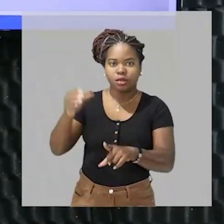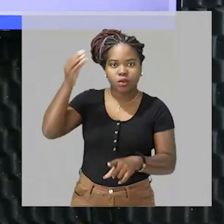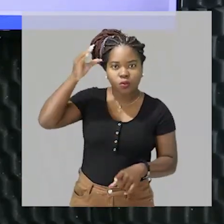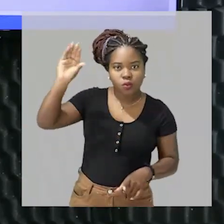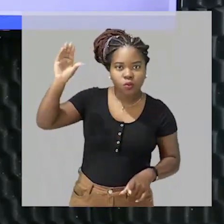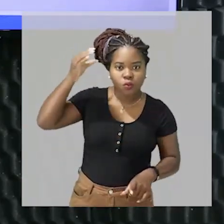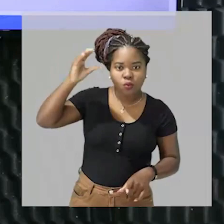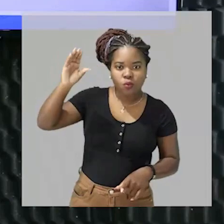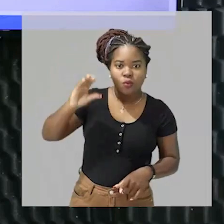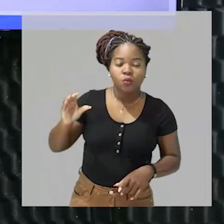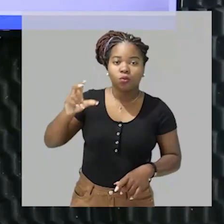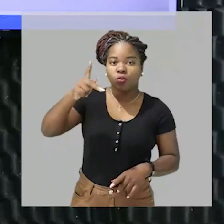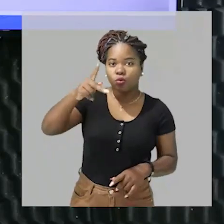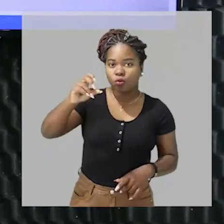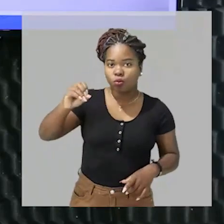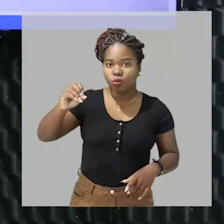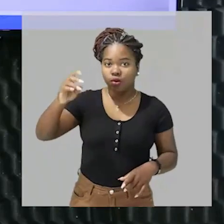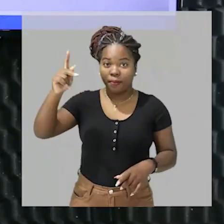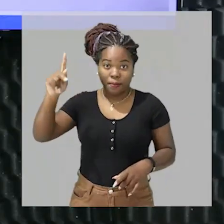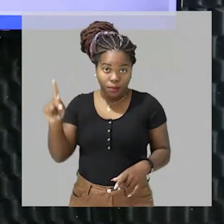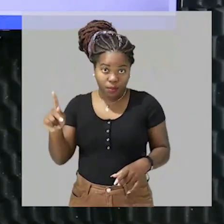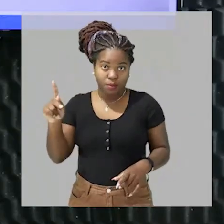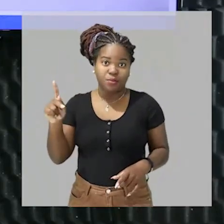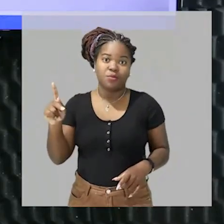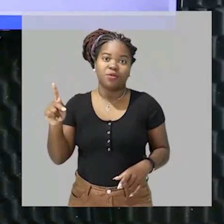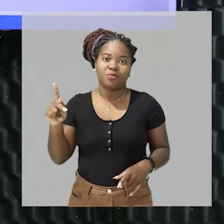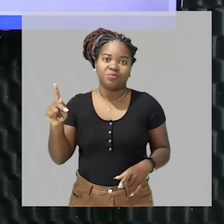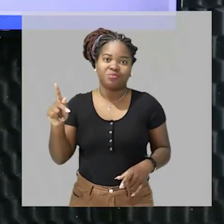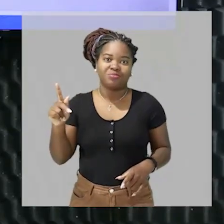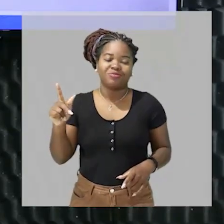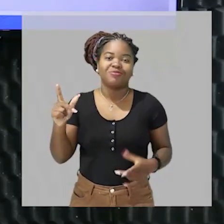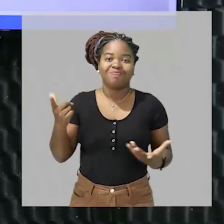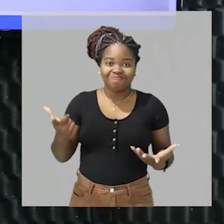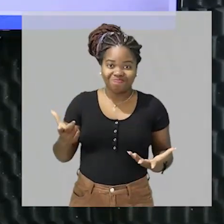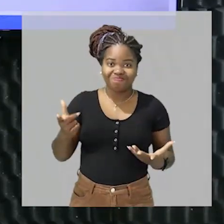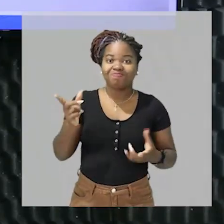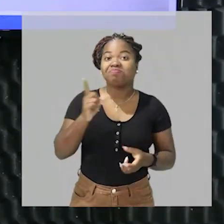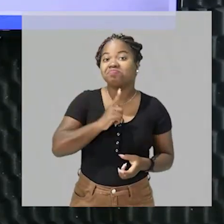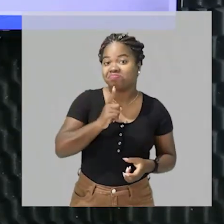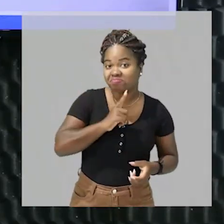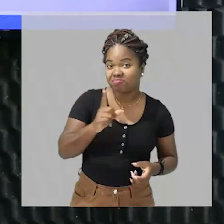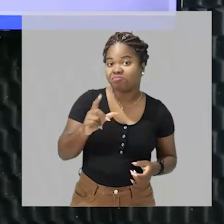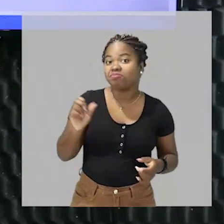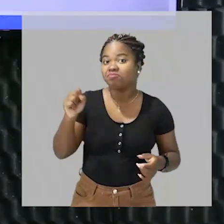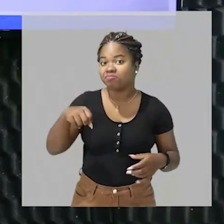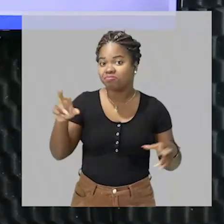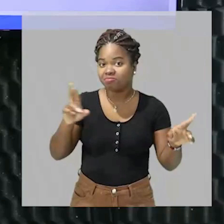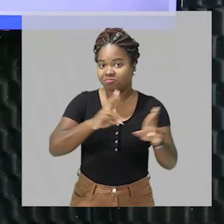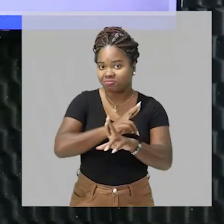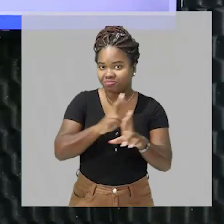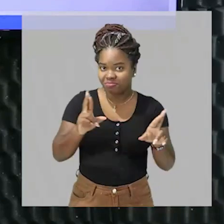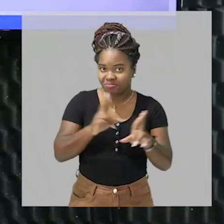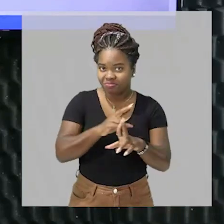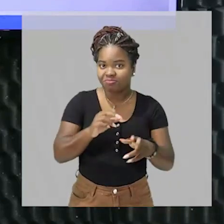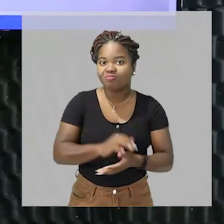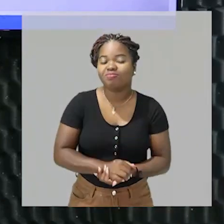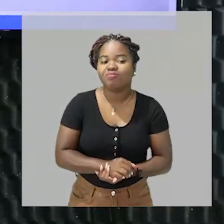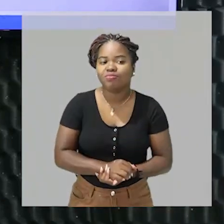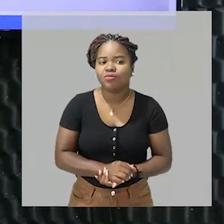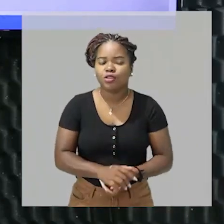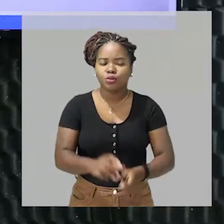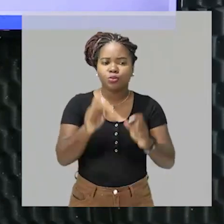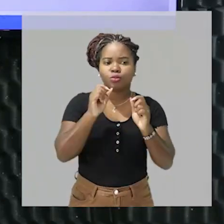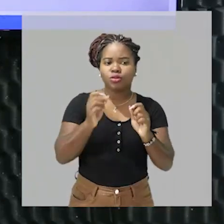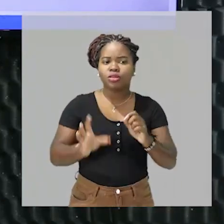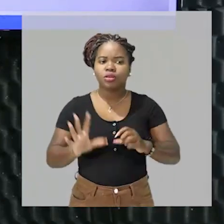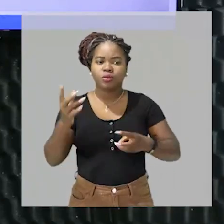vários vestibulares no Brasil inteiro, inclusive na UEMA. Arte, mídia e cultura pop. O que os três têm a ver? Bom, deixar